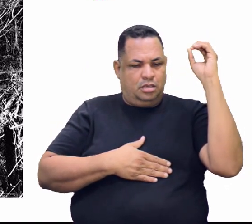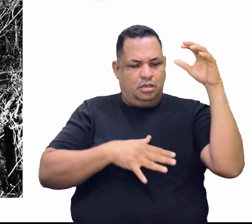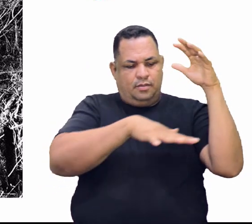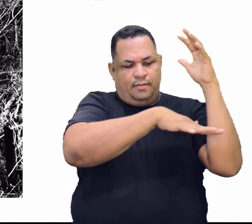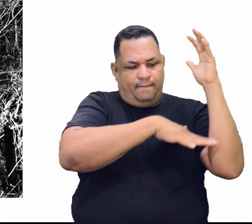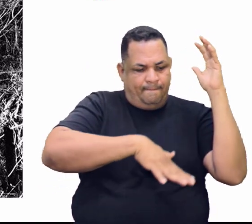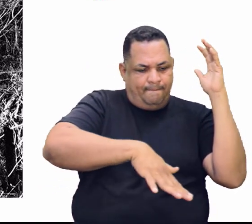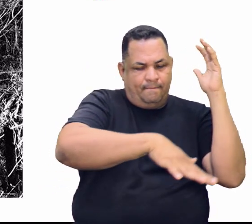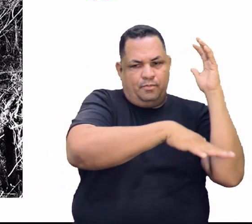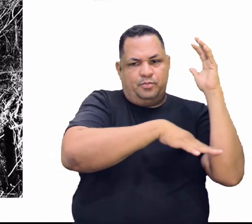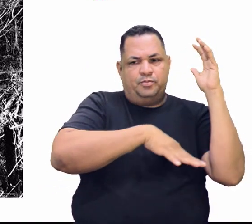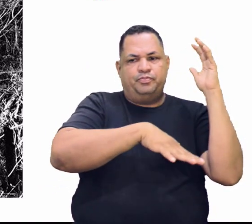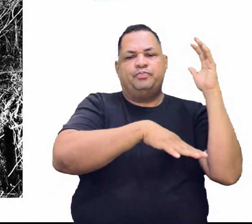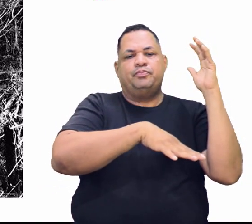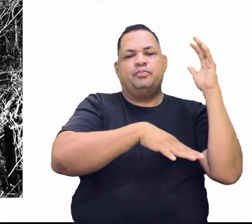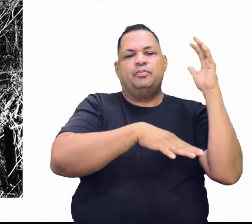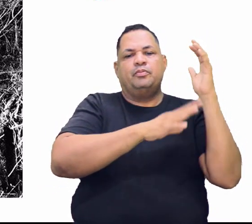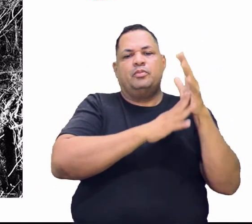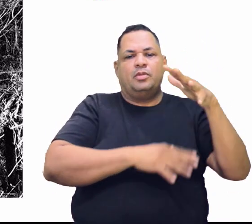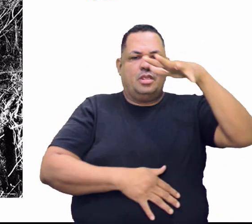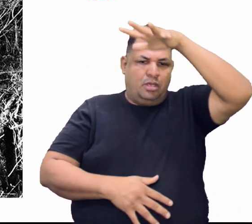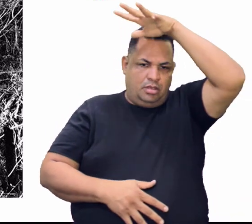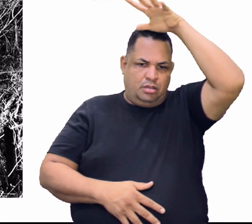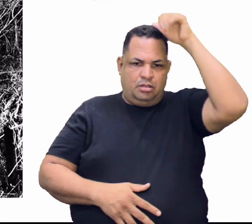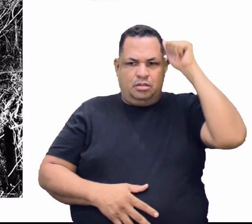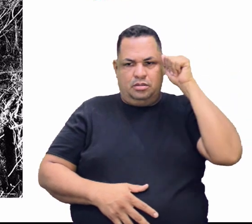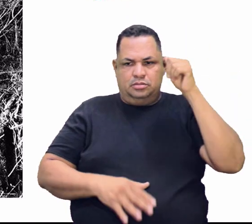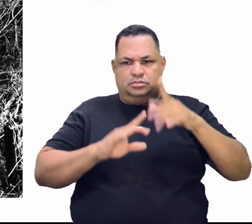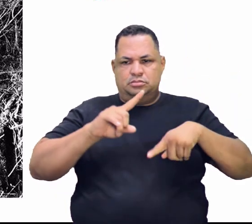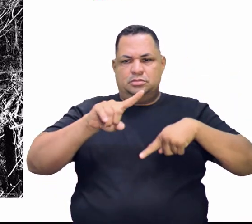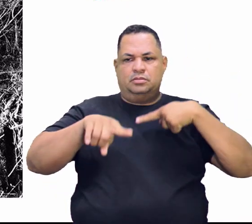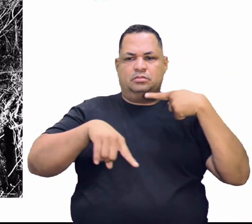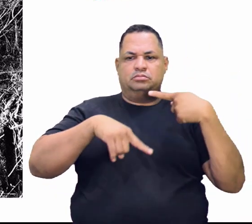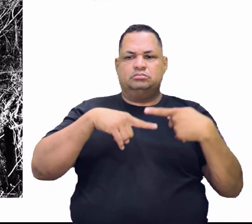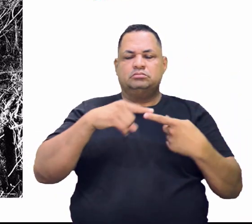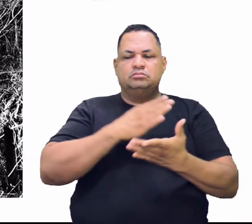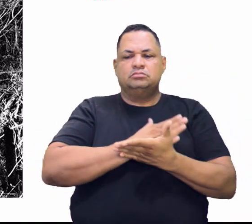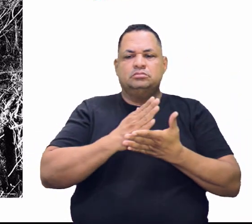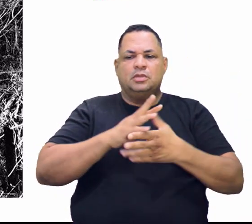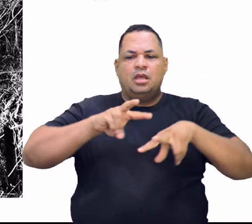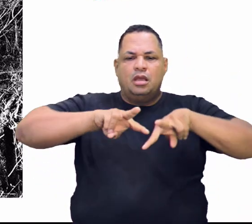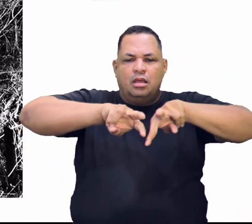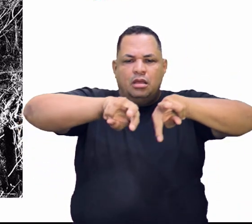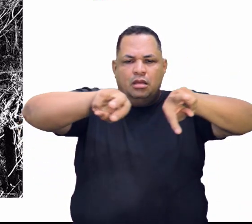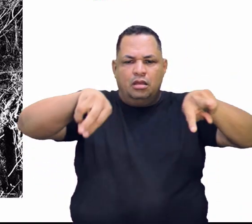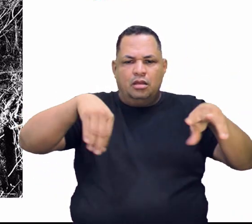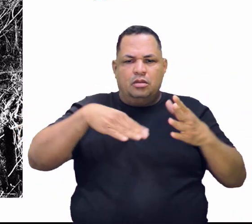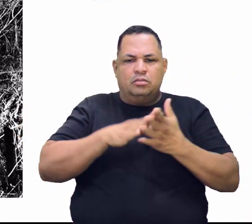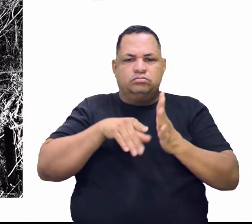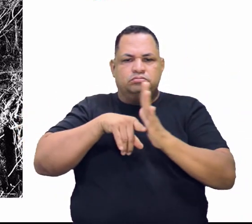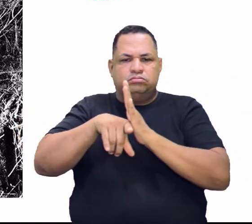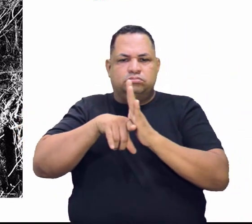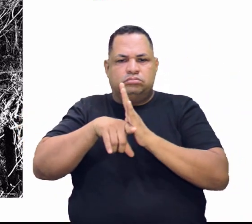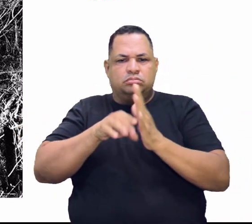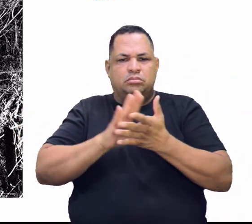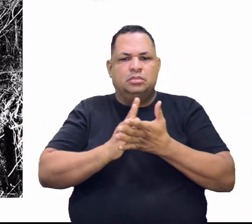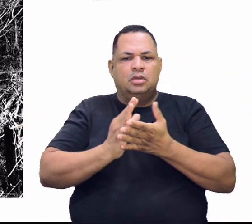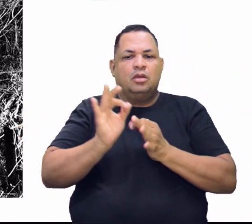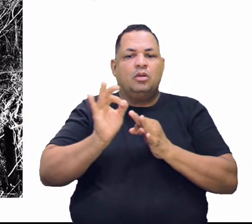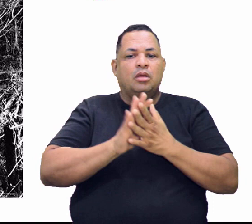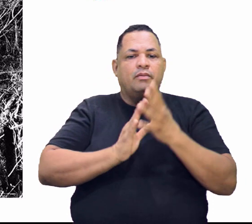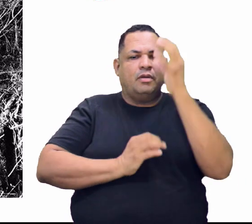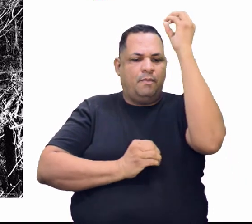Quando ele começou a fazer as inspeções de fronteira, ele resolvia colocar um marco